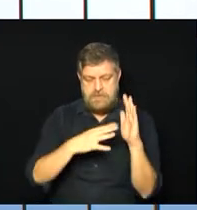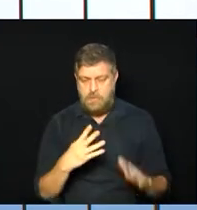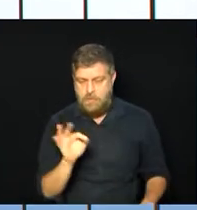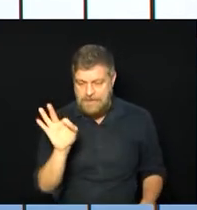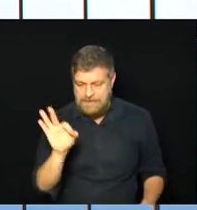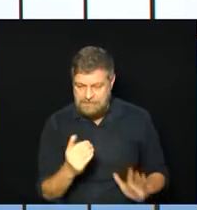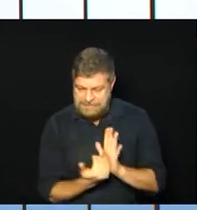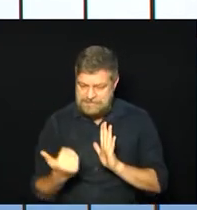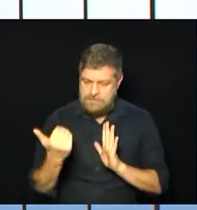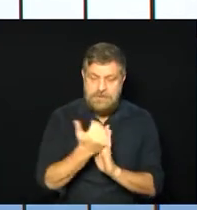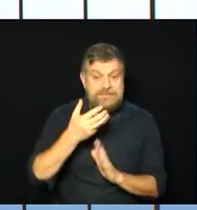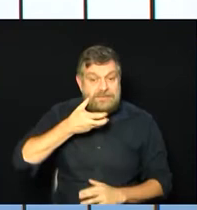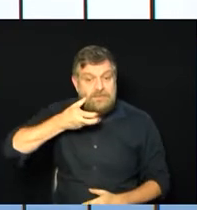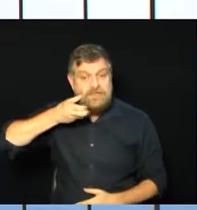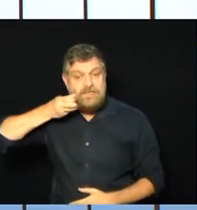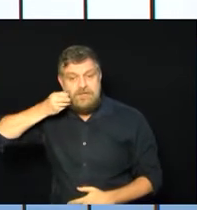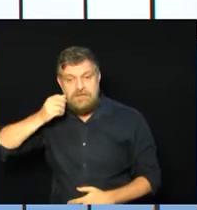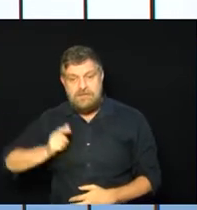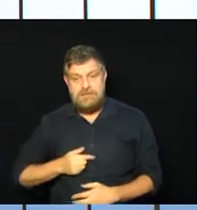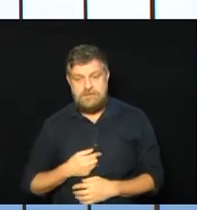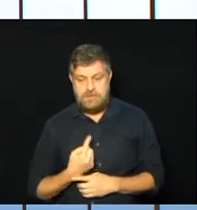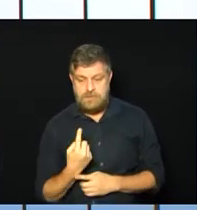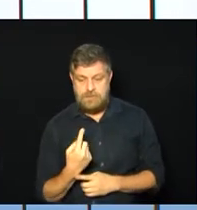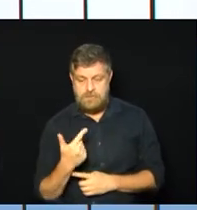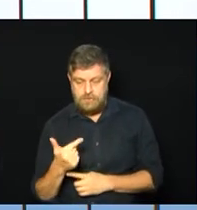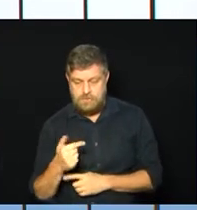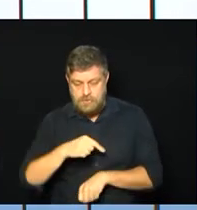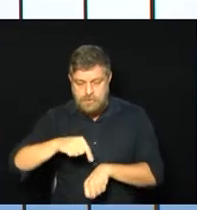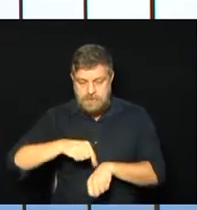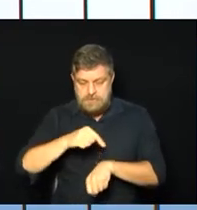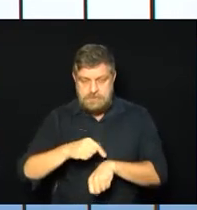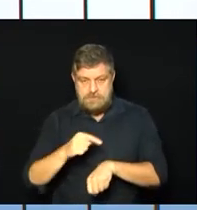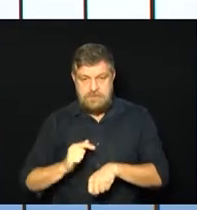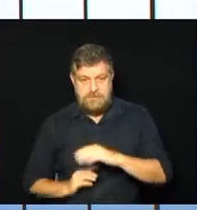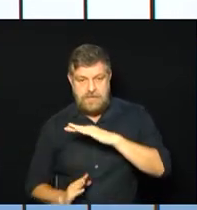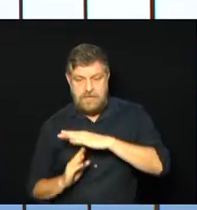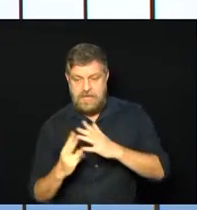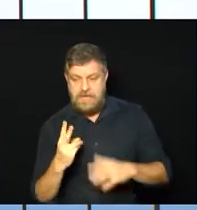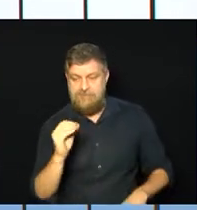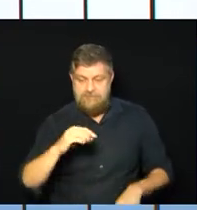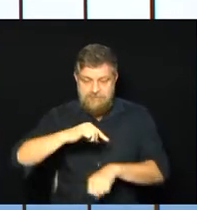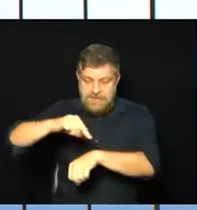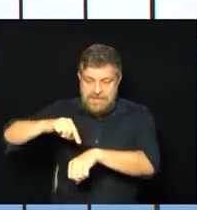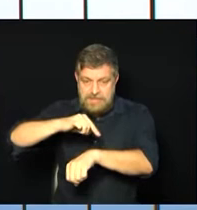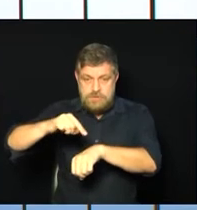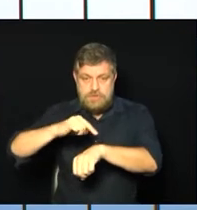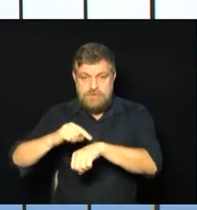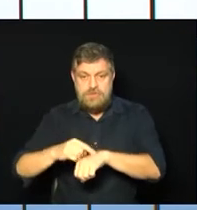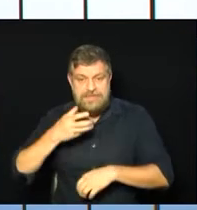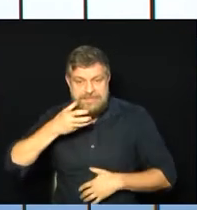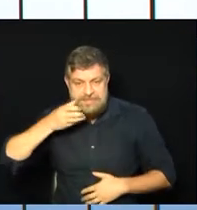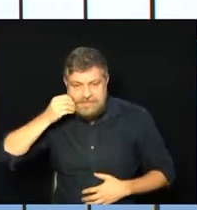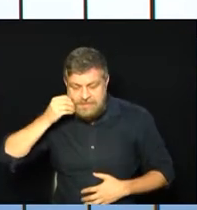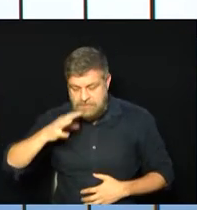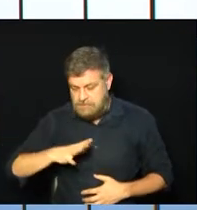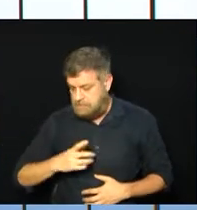volume reservado e passando de 12 horas para 20 horas a autonomia do abastecimento na cidade. A Sanasa